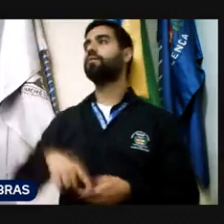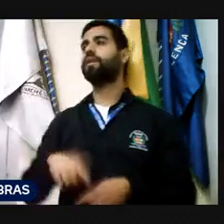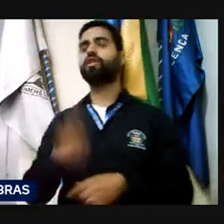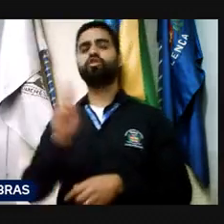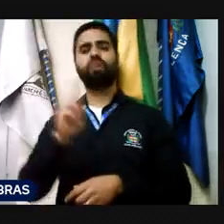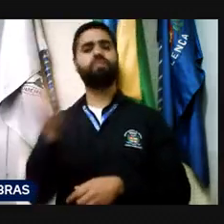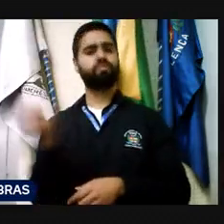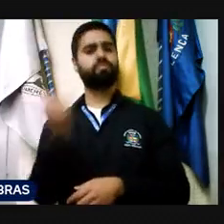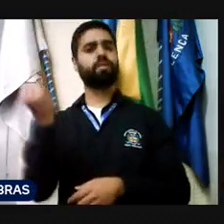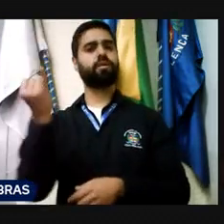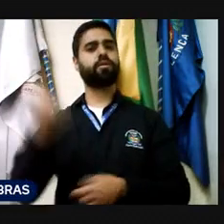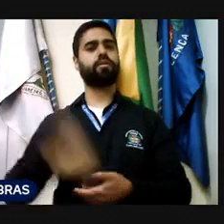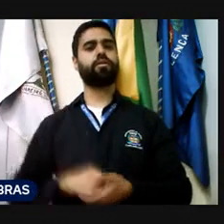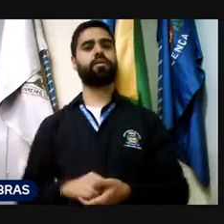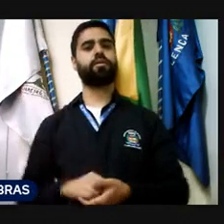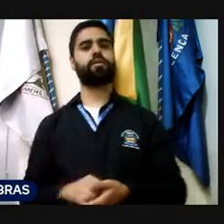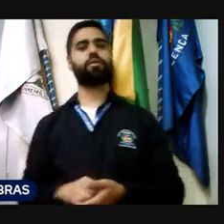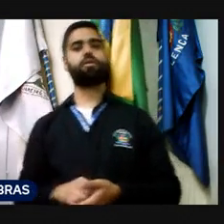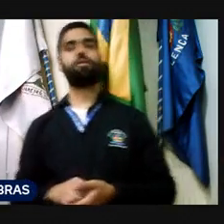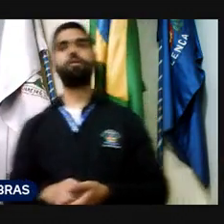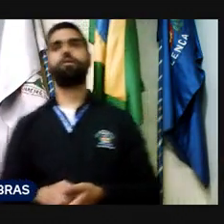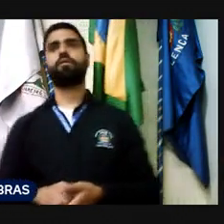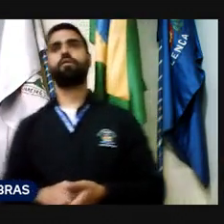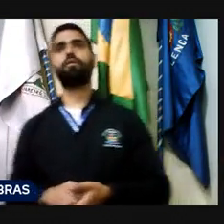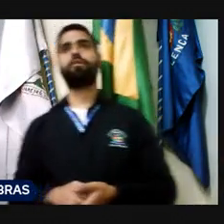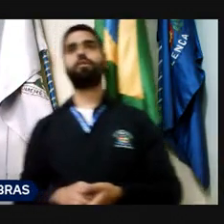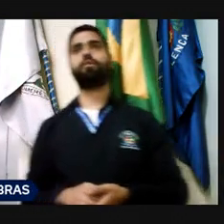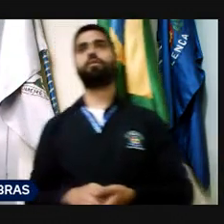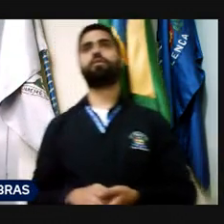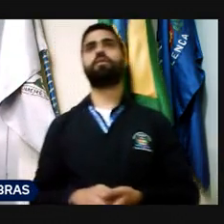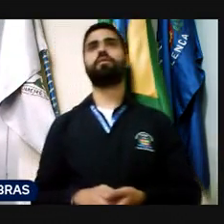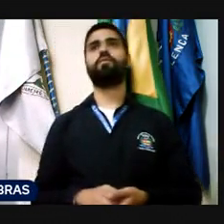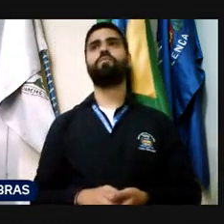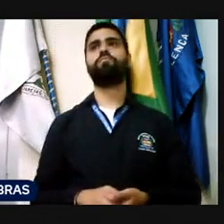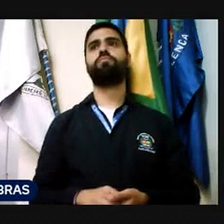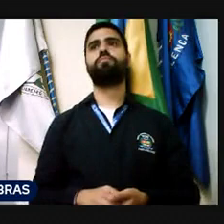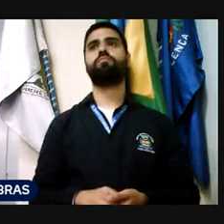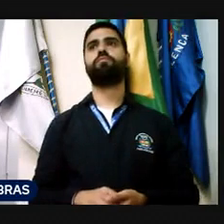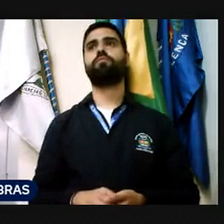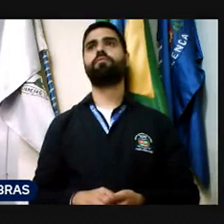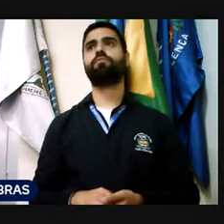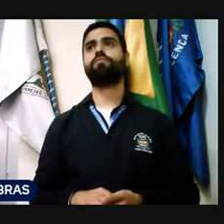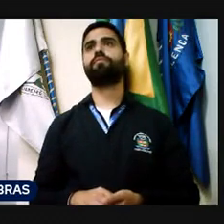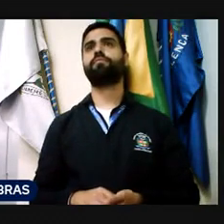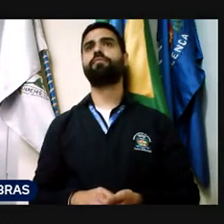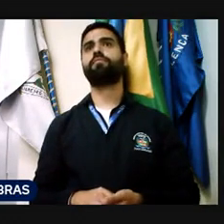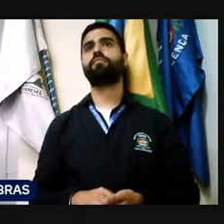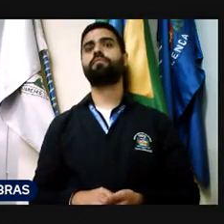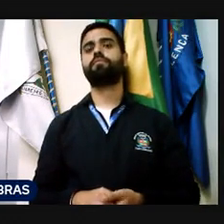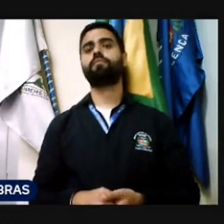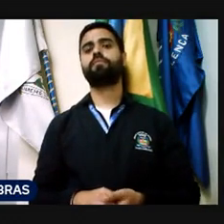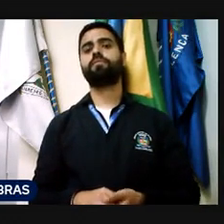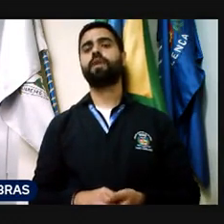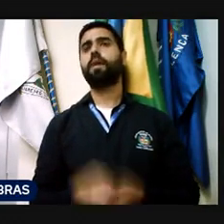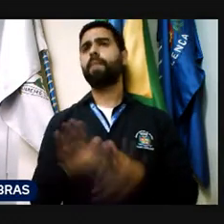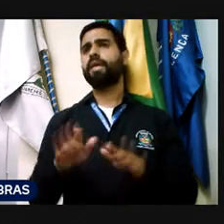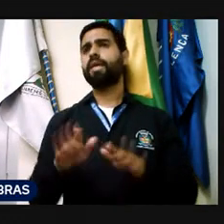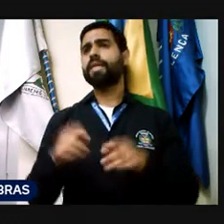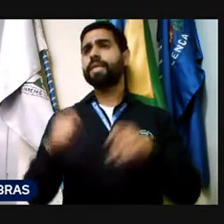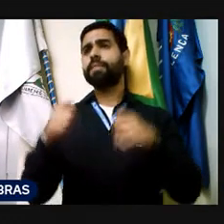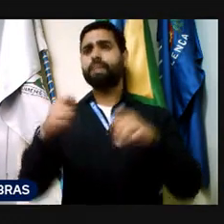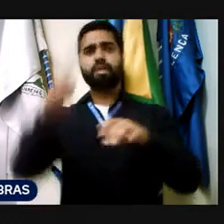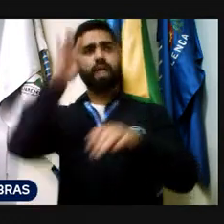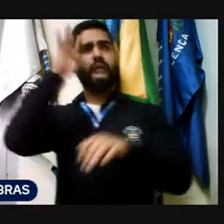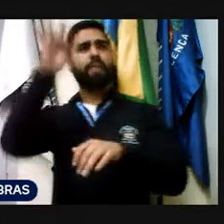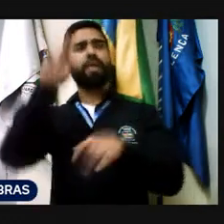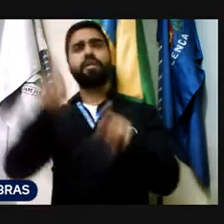né, Dom Pedro II e outro, que não estou vendo o nome, mas precisam ser lembrados na